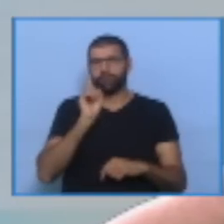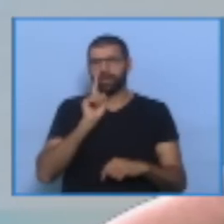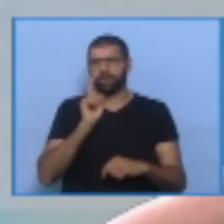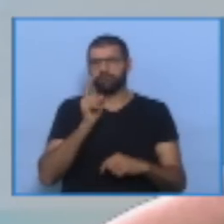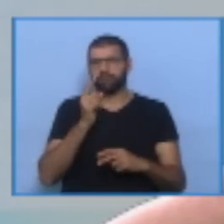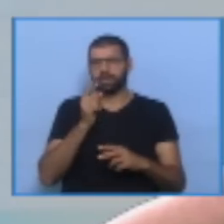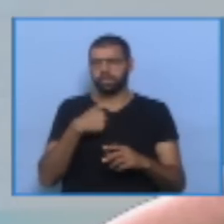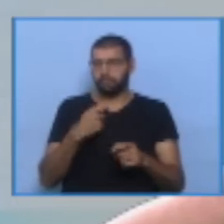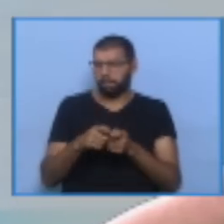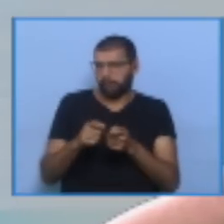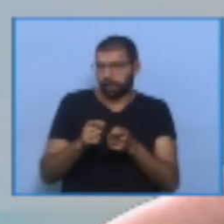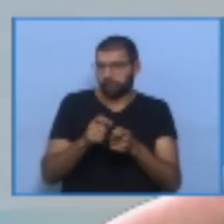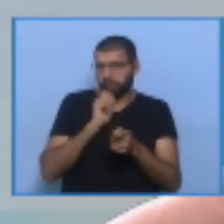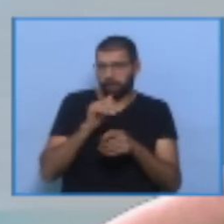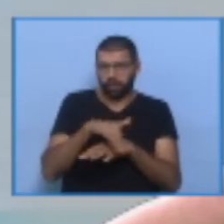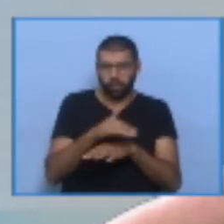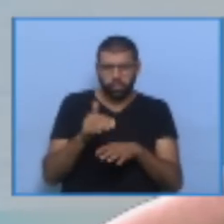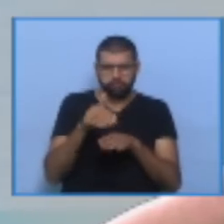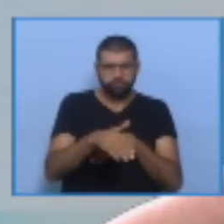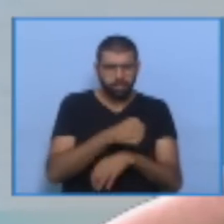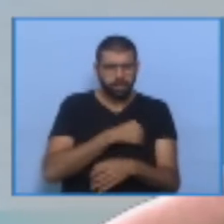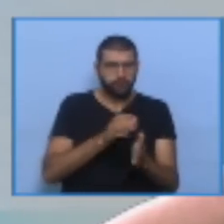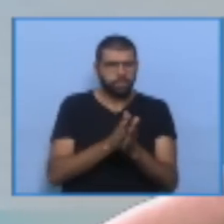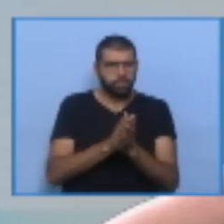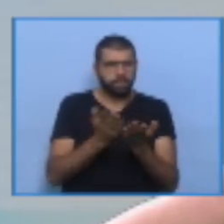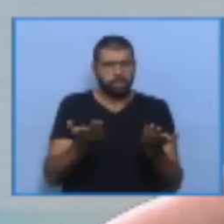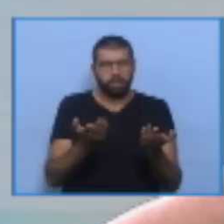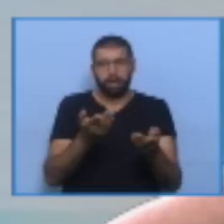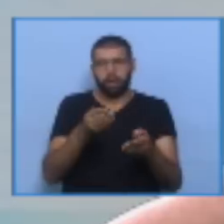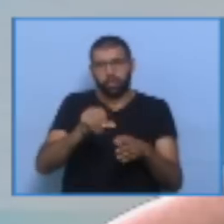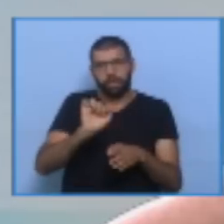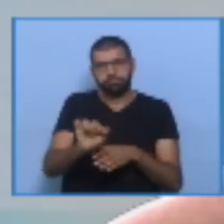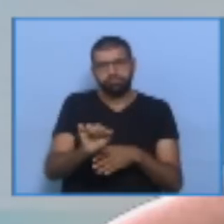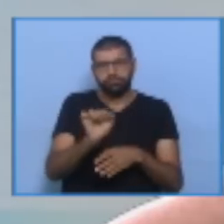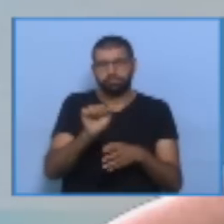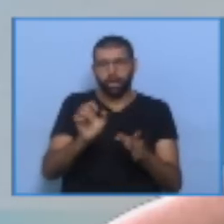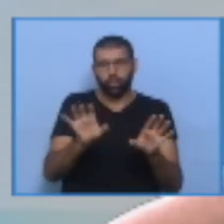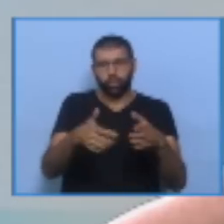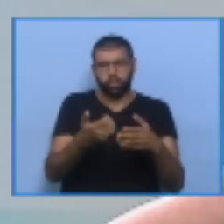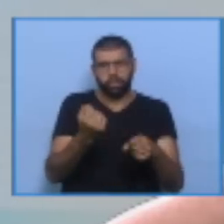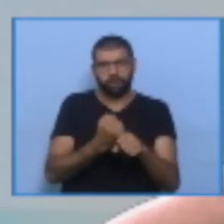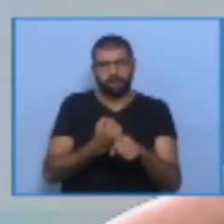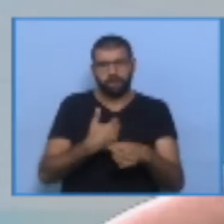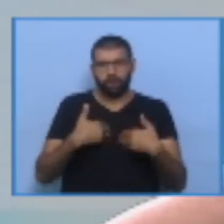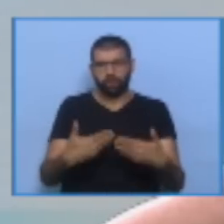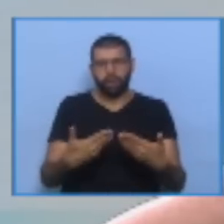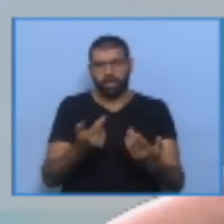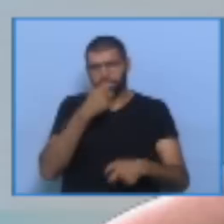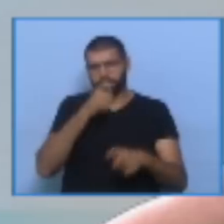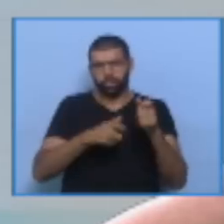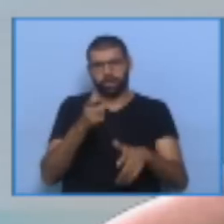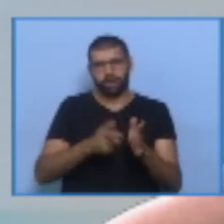que ao virar da esquina, não é, descendo a rua, na paróquia lá da sua localidade, há um grupo a fazer voluntariado e pessoas